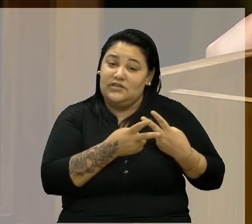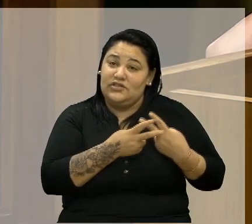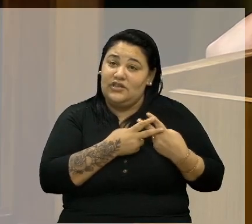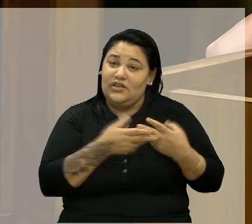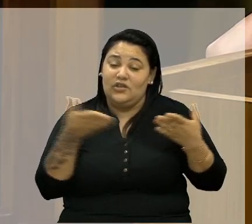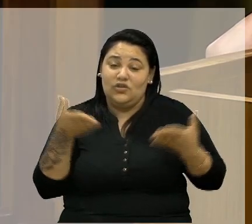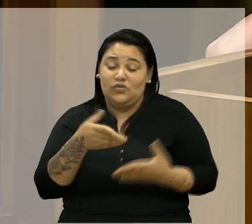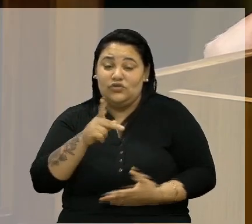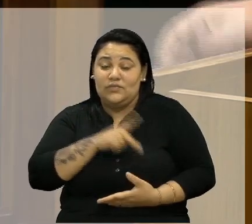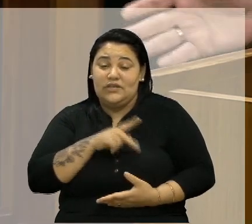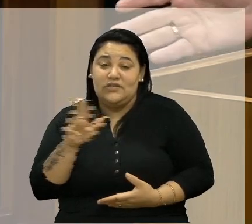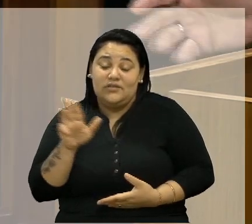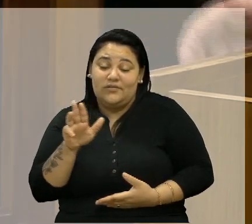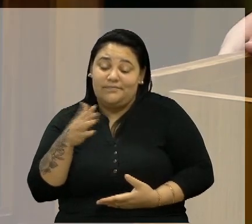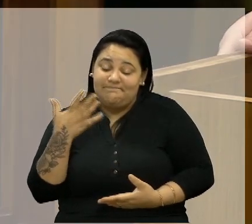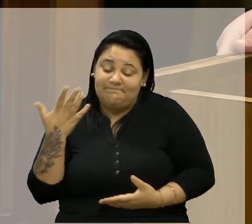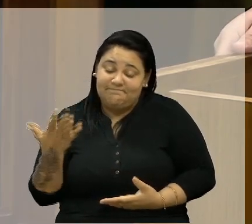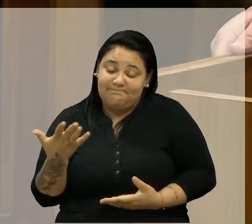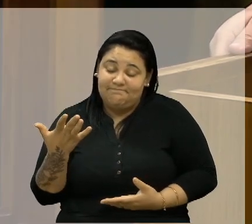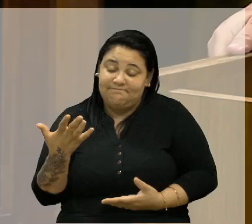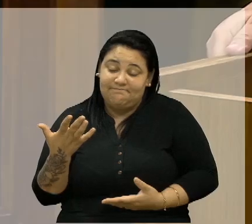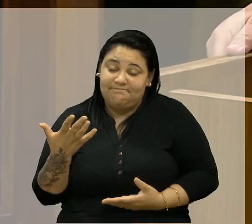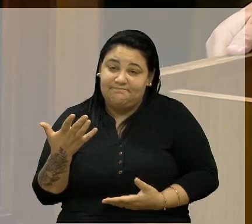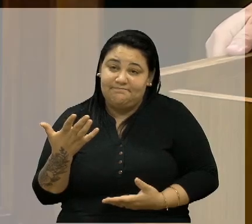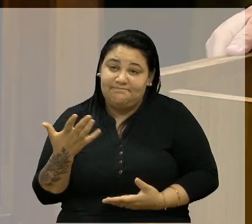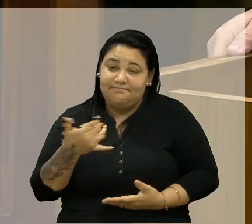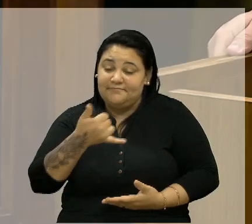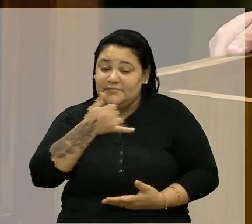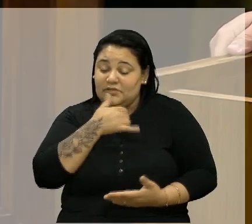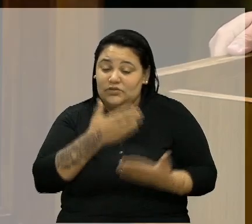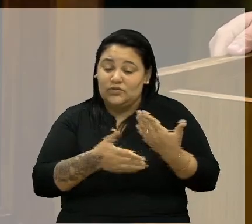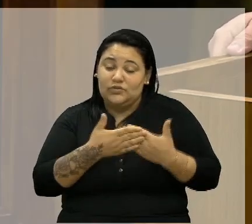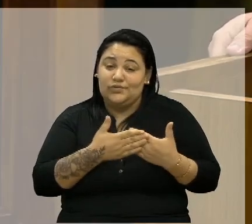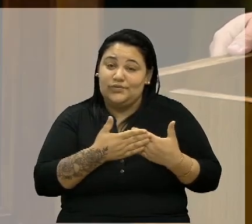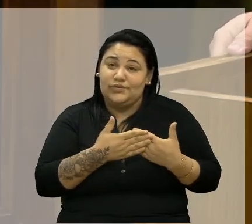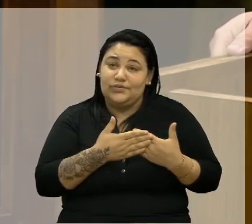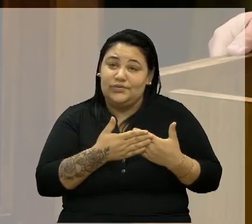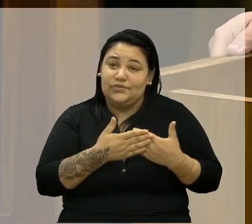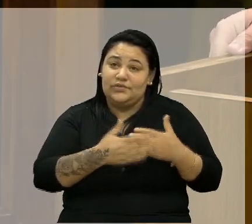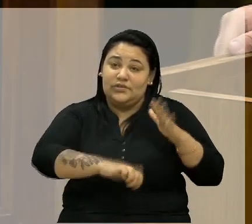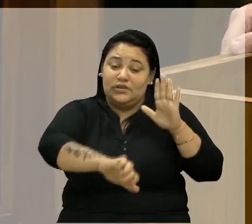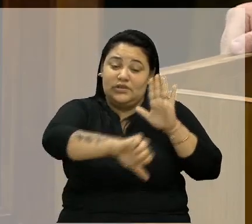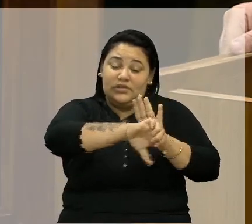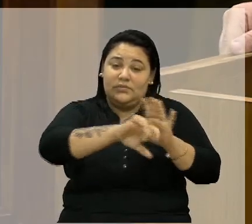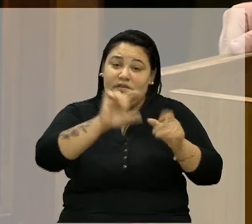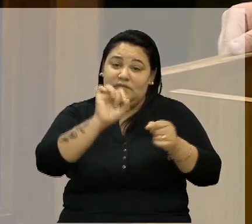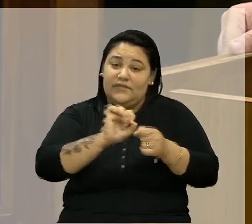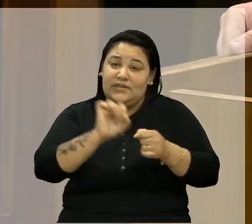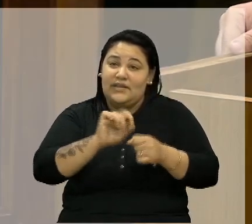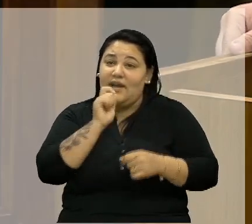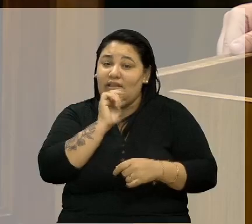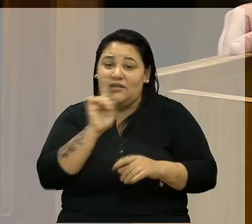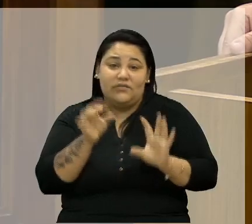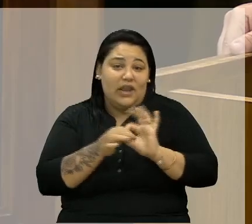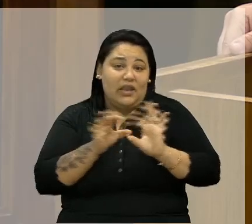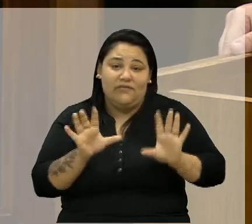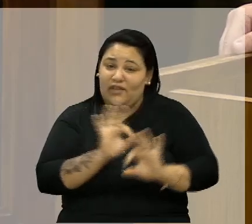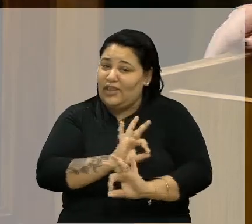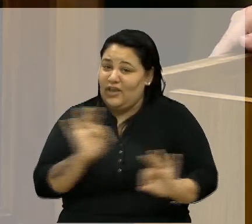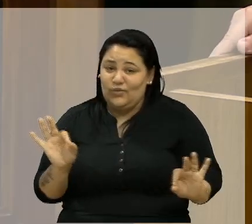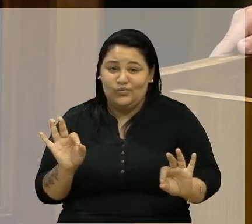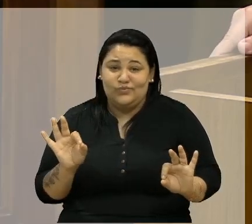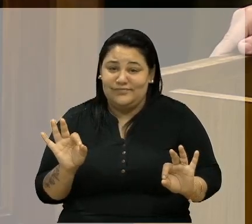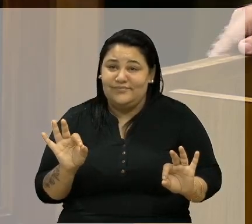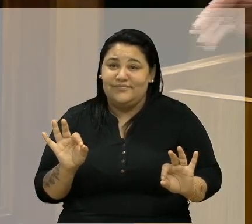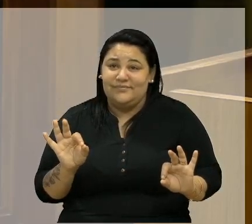na presidência da República, né? Que infelizmente todos os crimes que ele cometeu, ele não foi absolvido de nenhum. Foi dado, isso